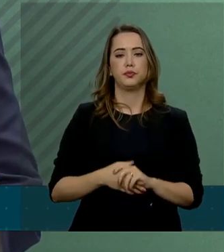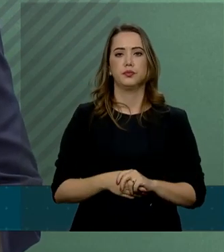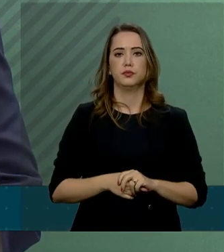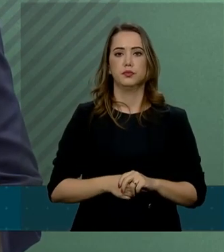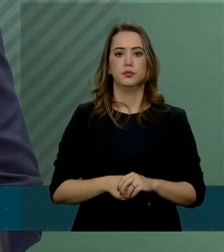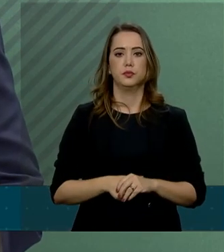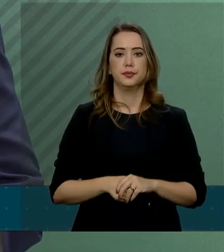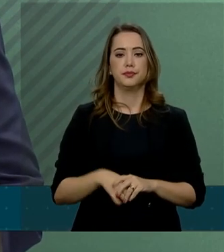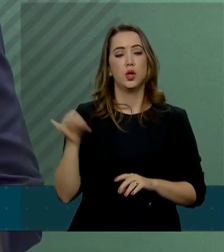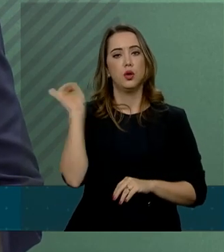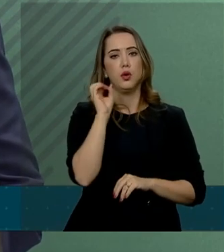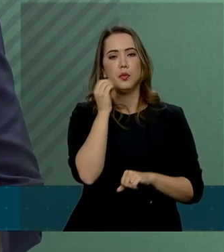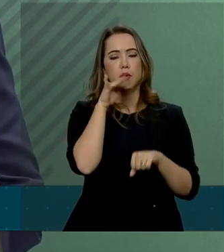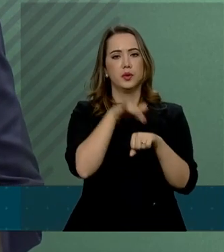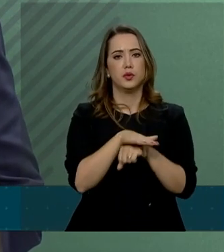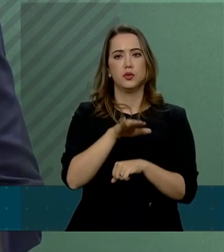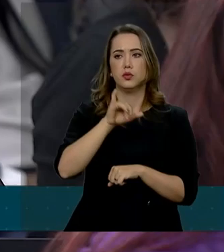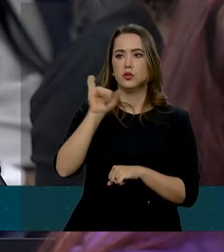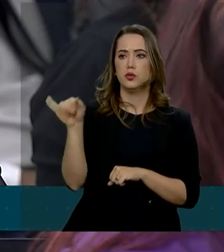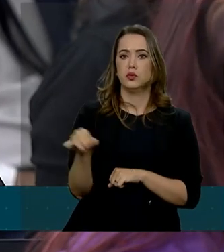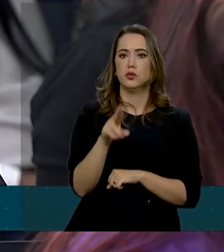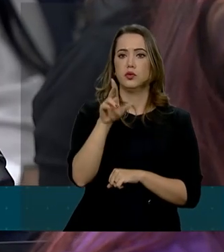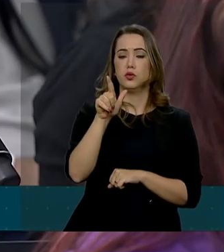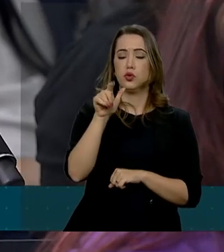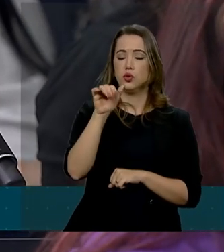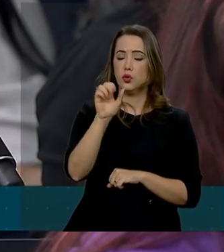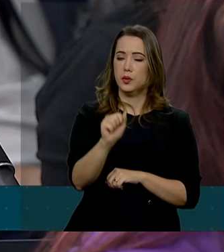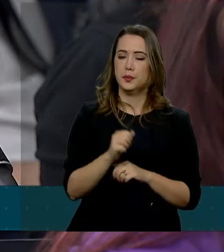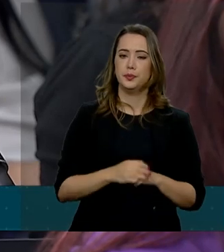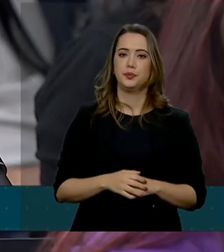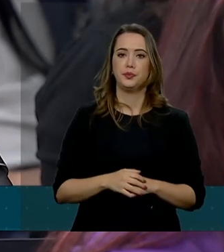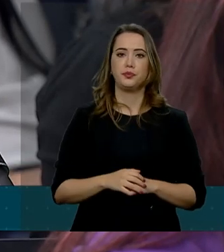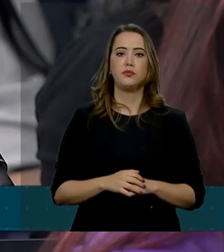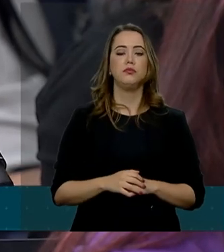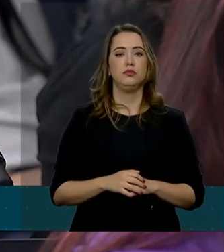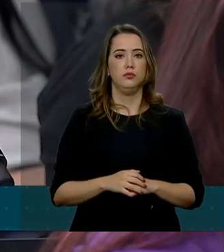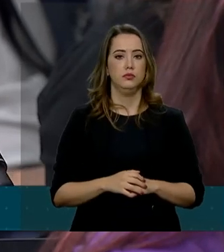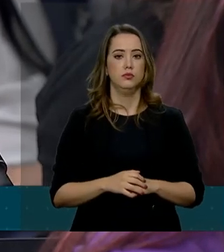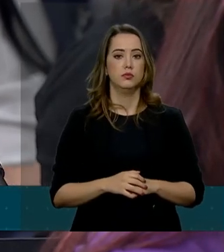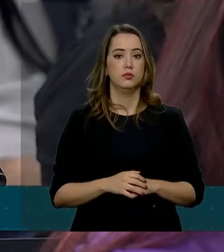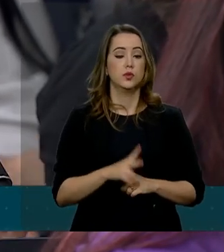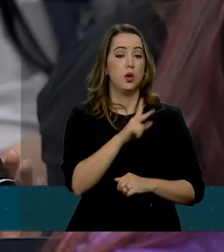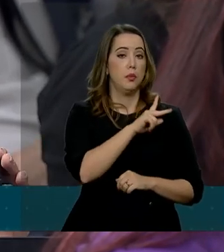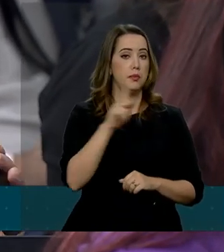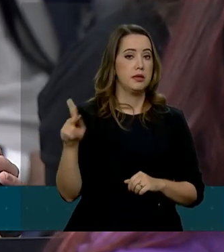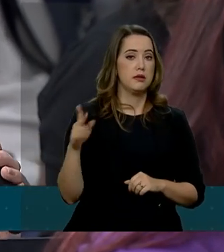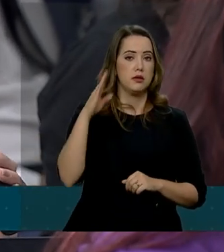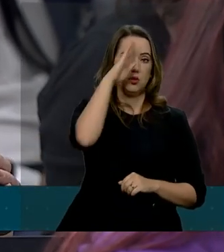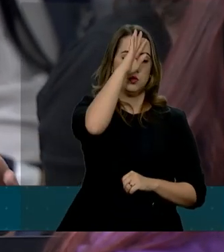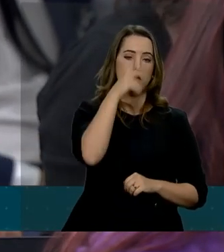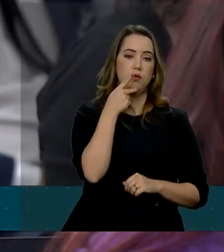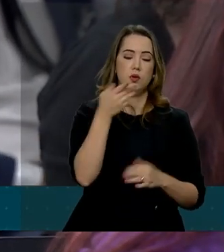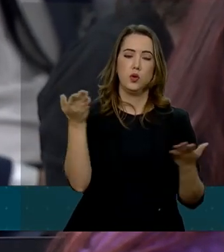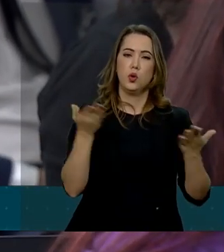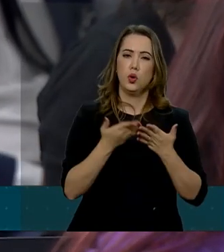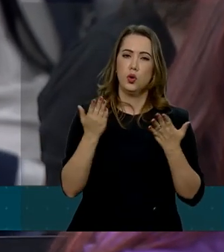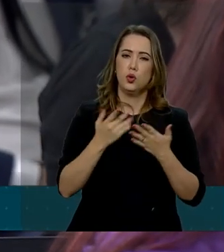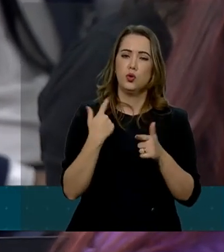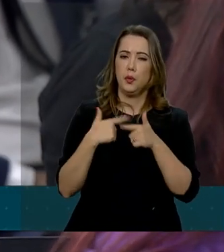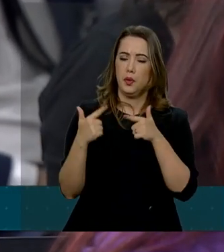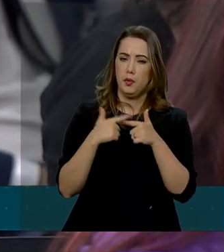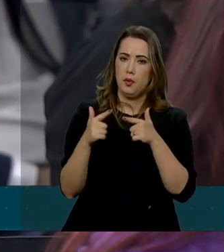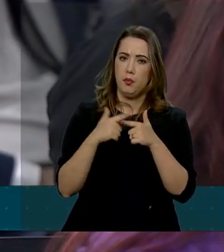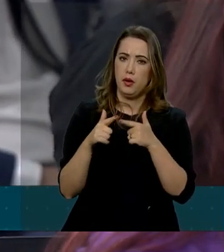boa noite porta voz do júri a linha do estadão tudo gostaria tudo bem o presidente falou hoje sobre a questão com o